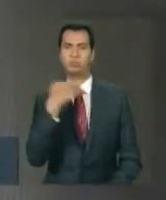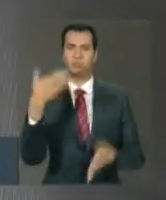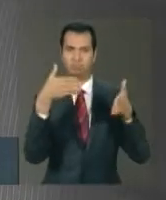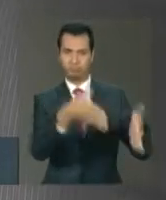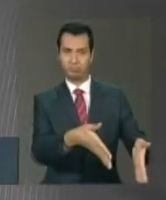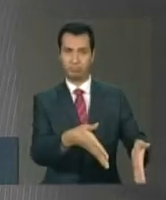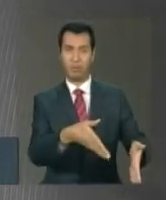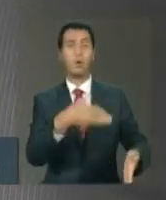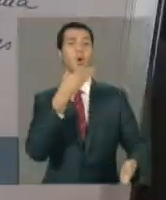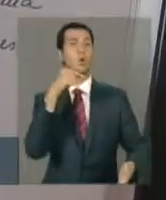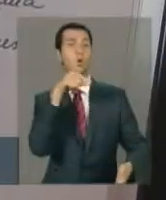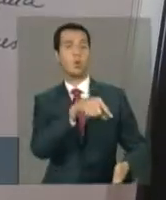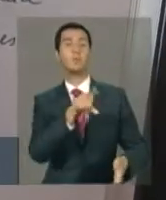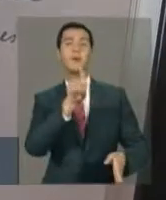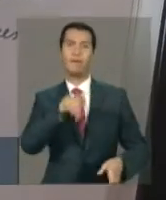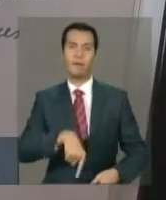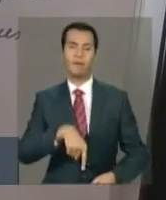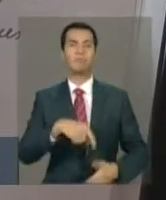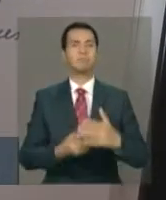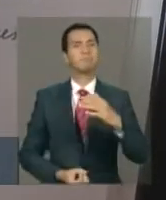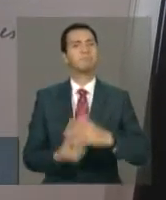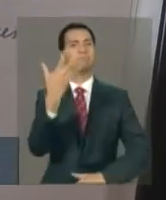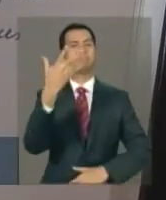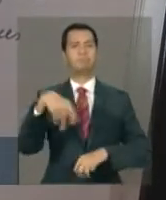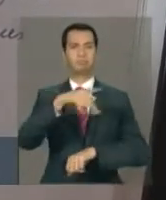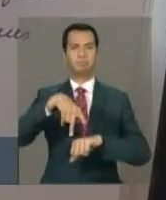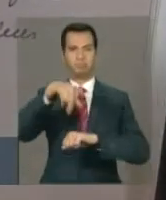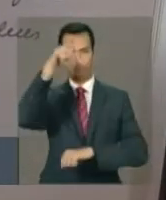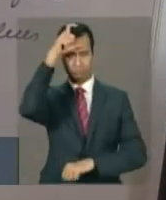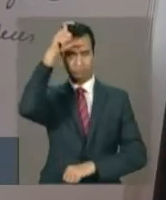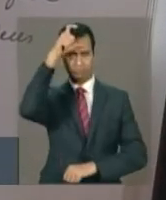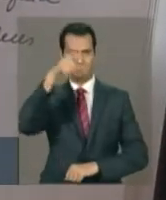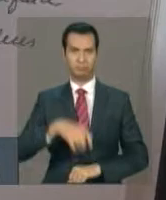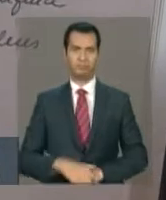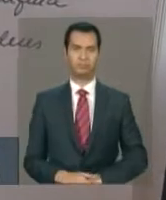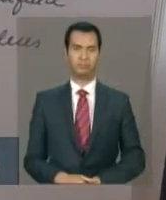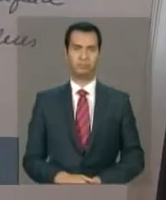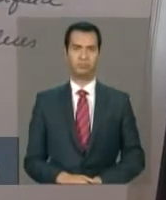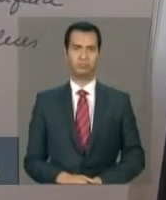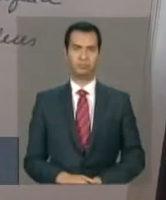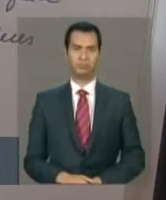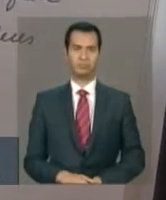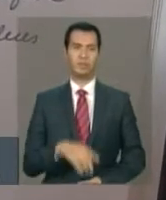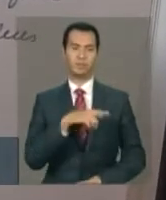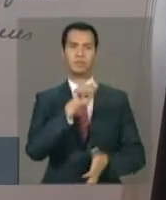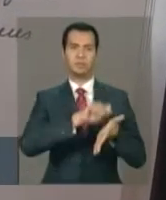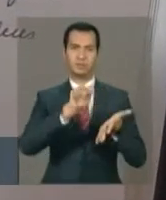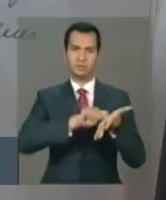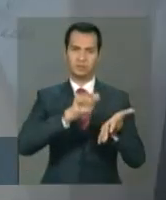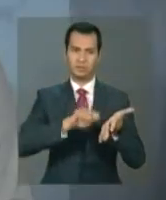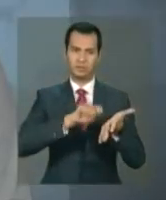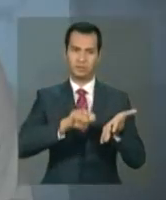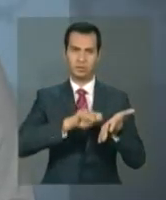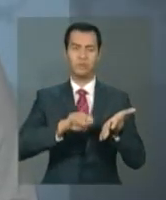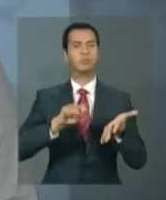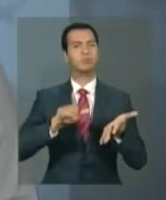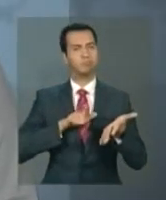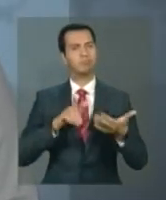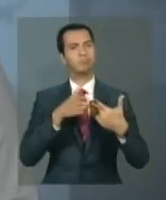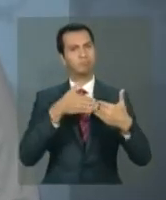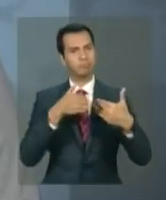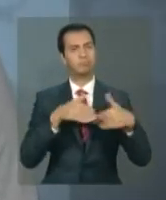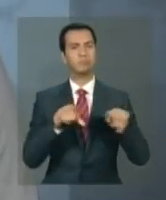que foi o fundador da República Turca. Nessa mensagem, a presidenta Dilma Rousseff deixa aí o seu carinho e